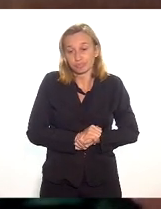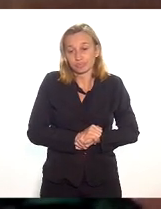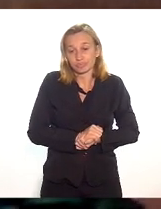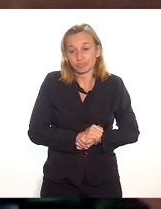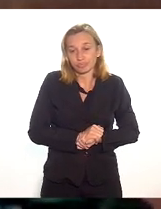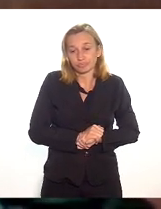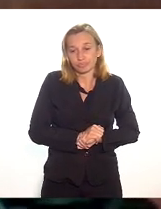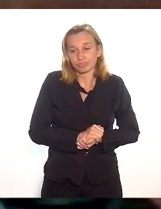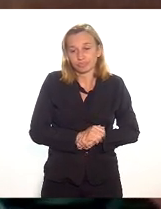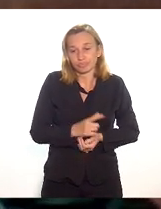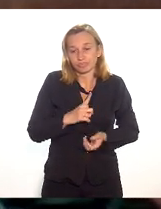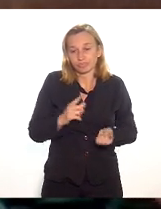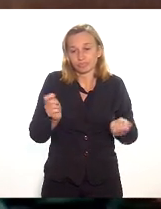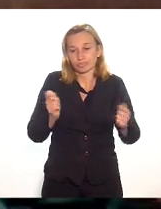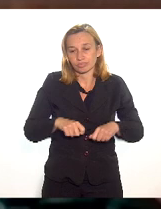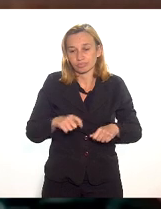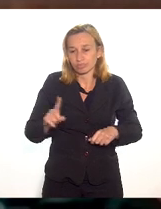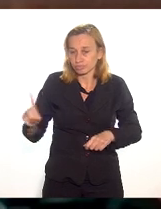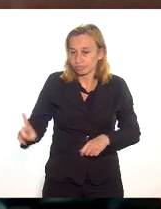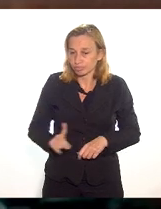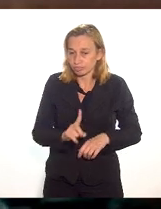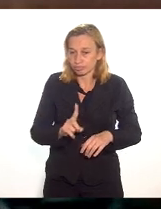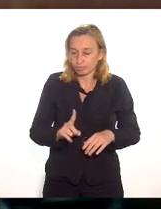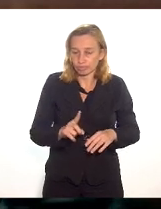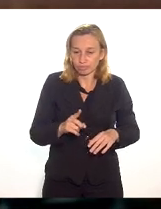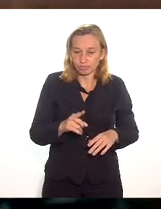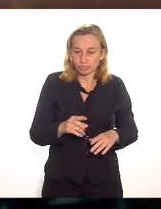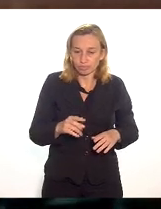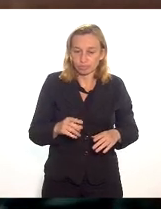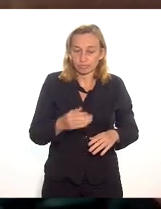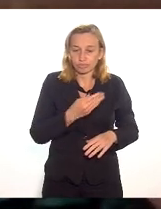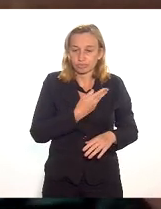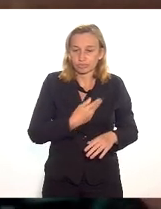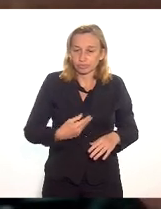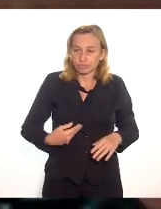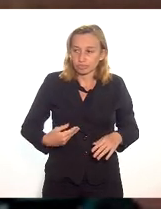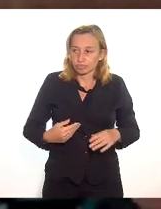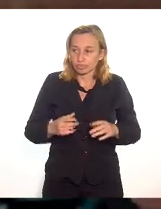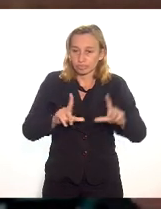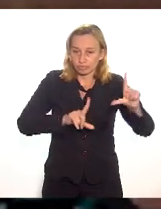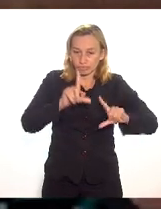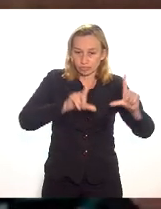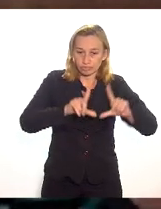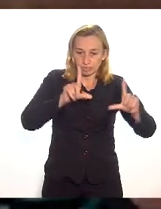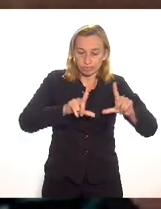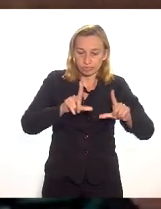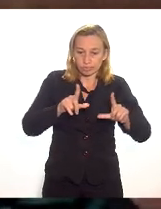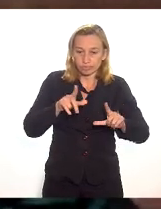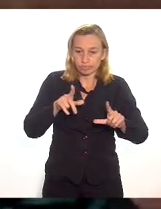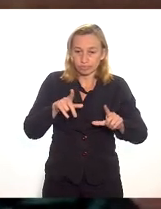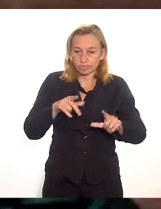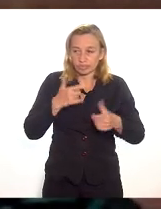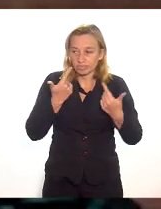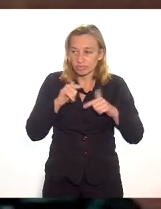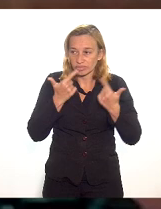que tem a capacidade de vir a público e debochar de pessoas sufocando em decorrência da Covid,